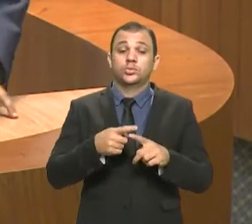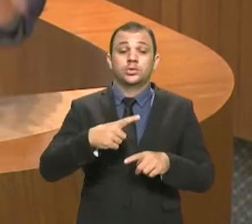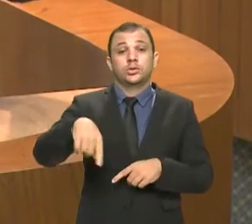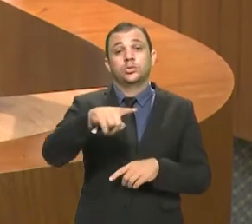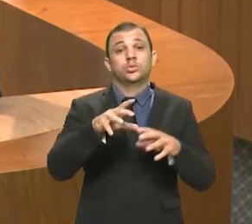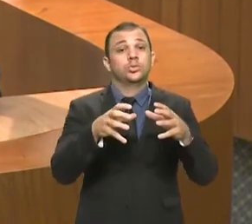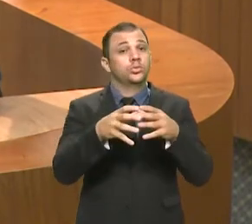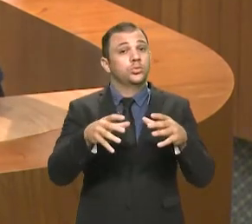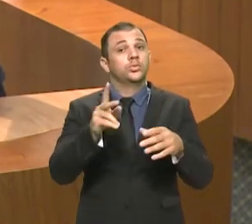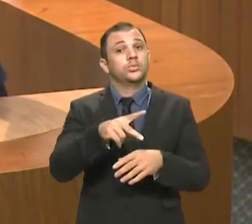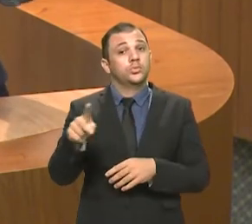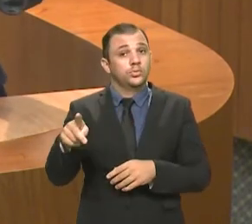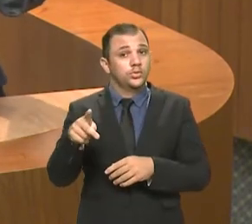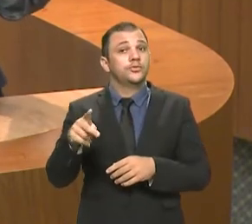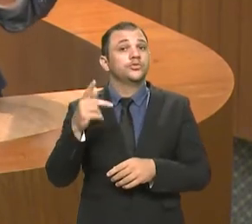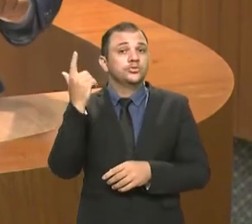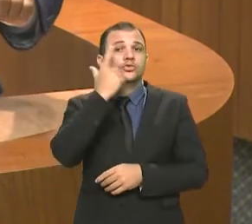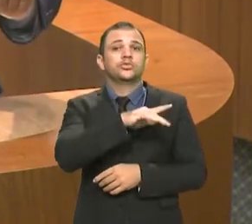Então,